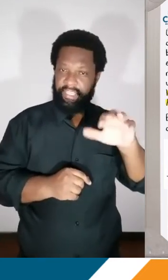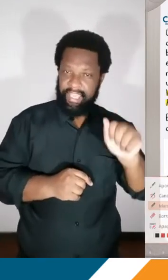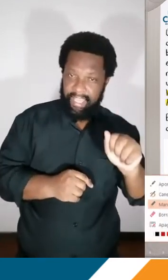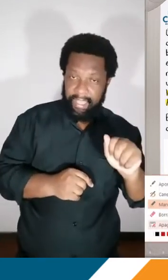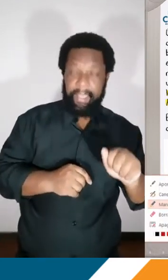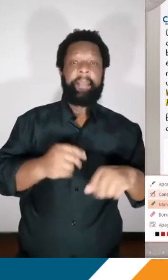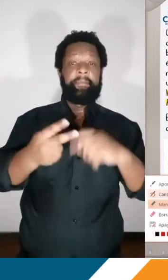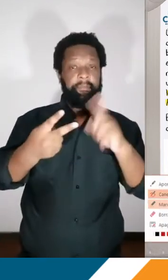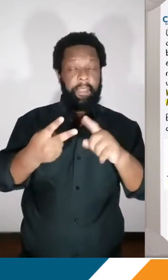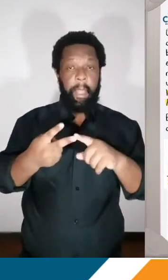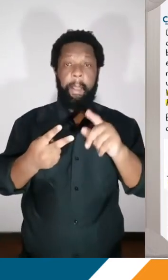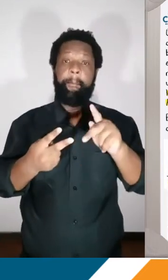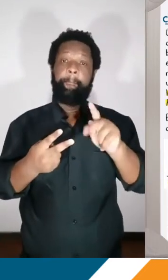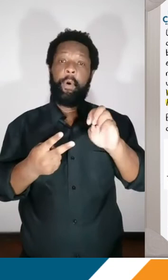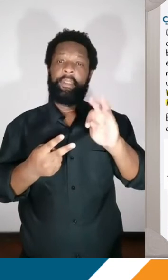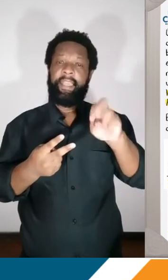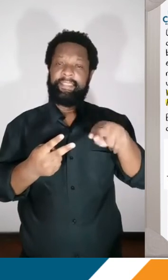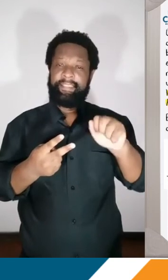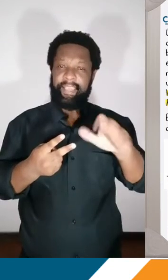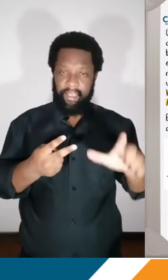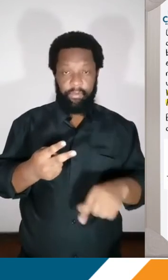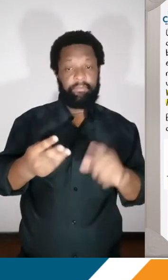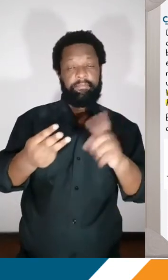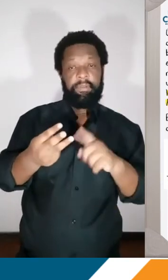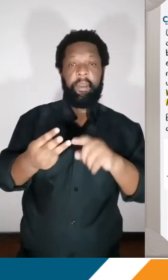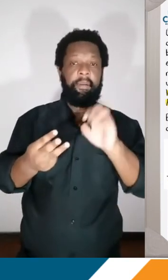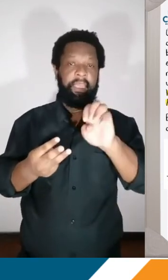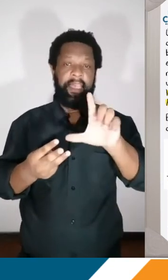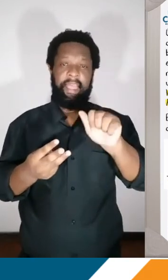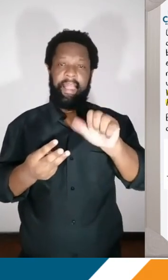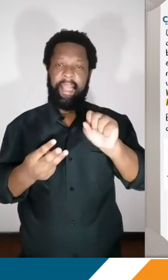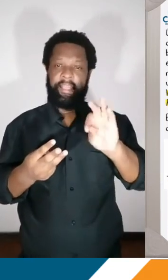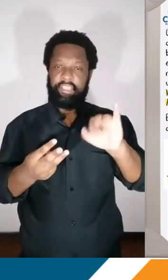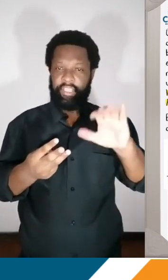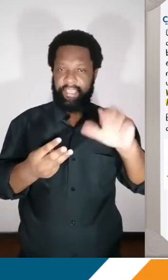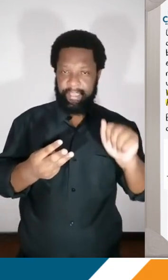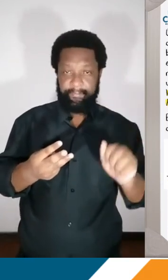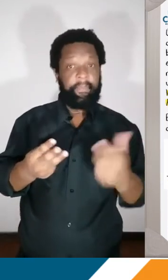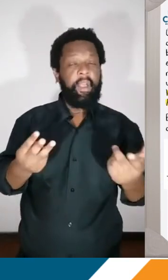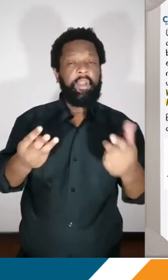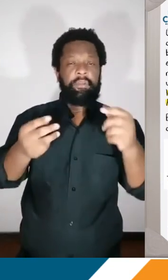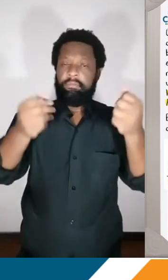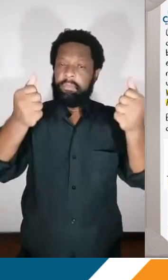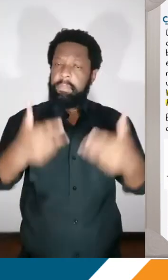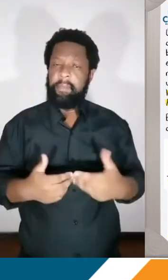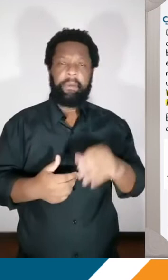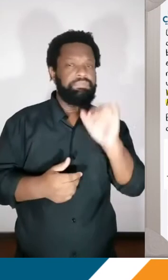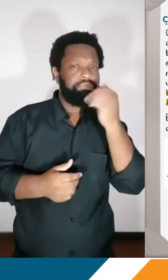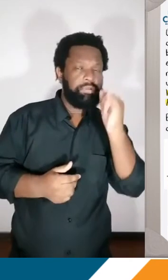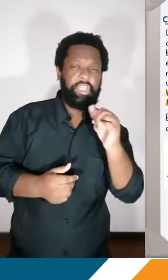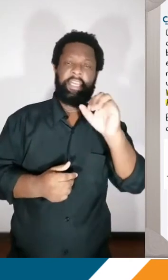potencial gravitacional e a energia elástica. Então, quando a gente fala aqui, ó, em energia cinética, a gente